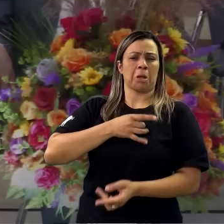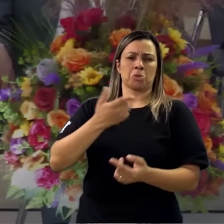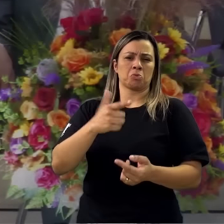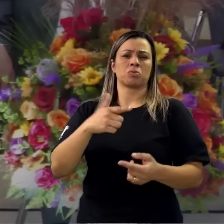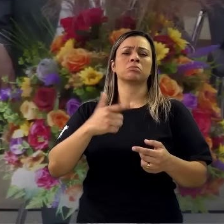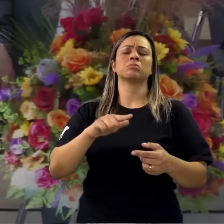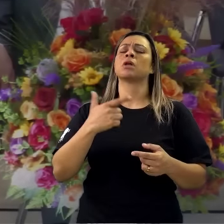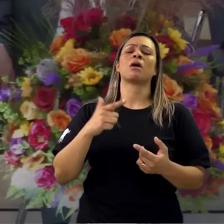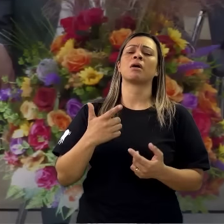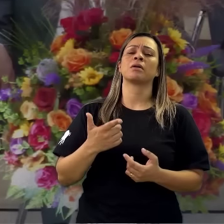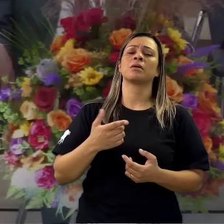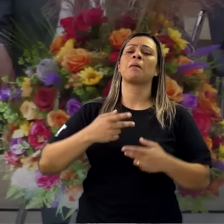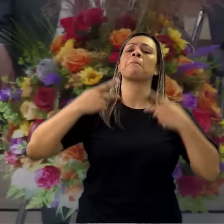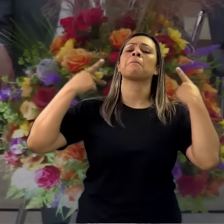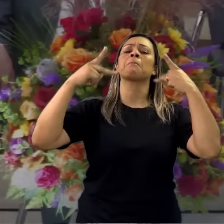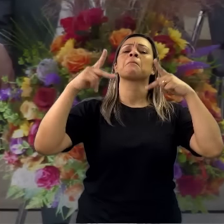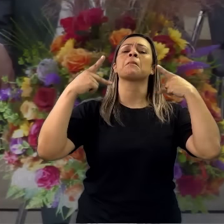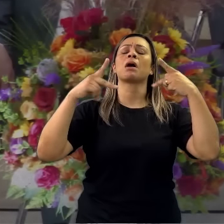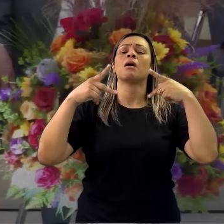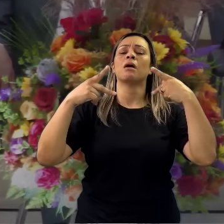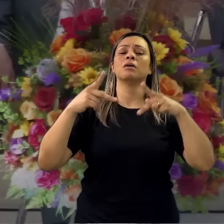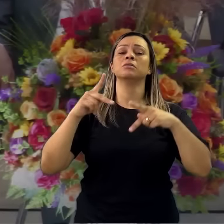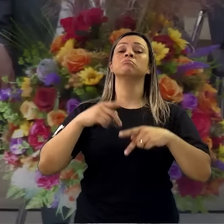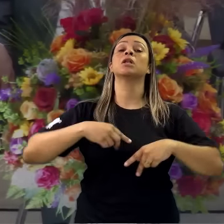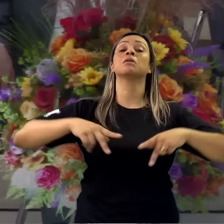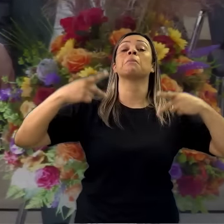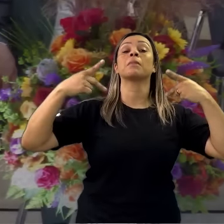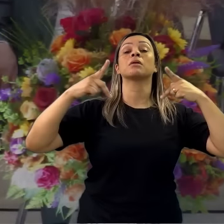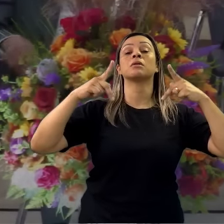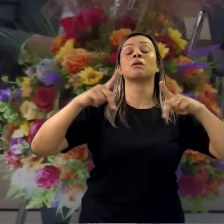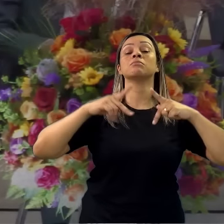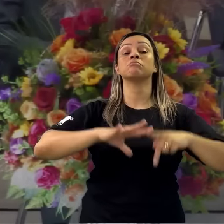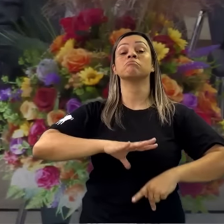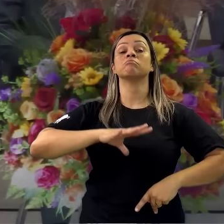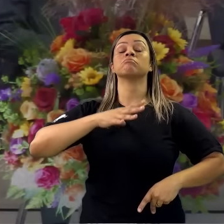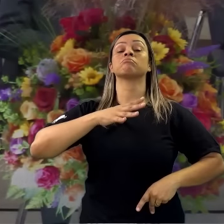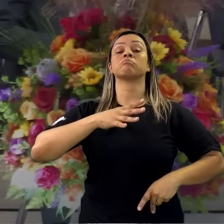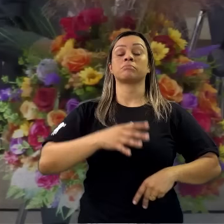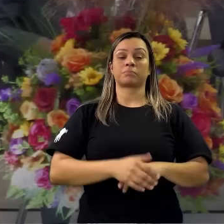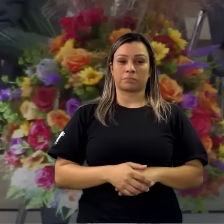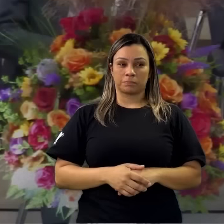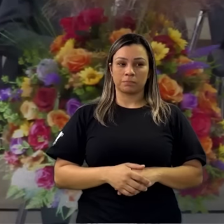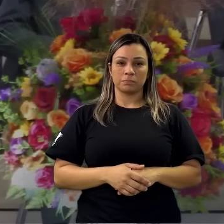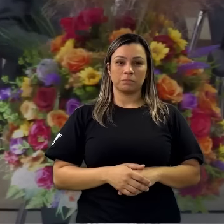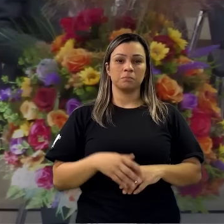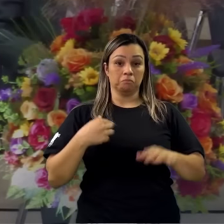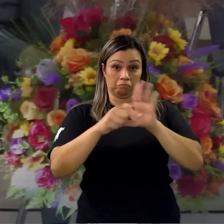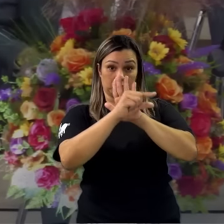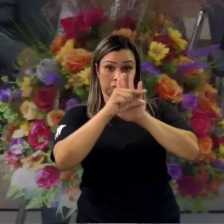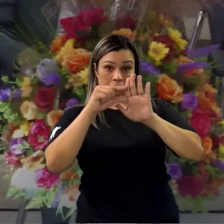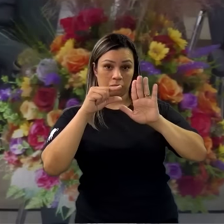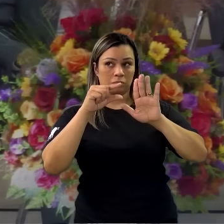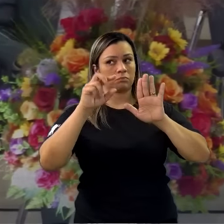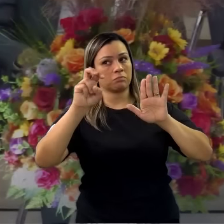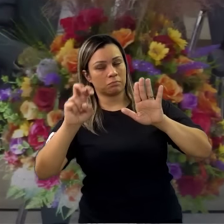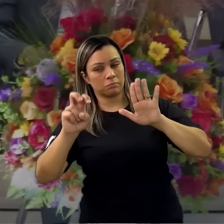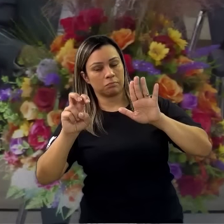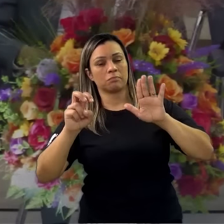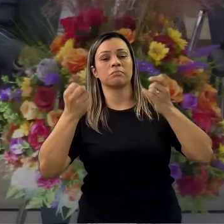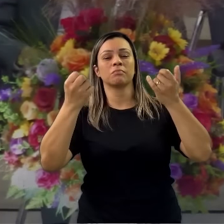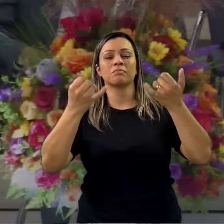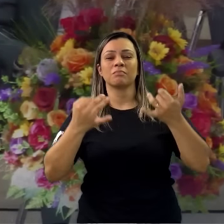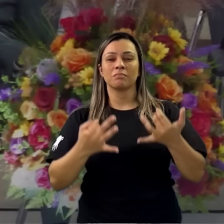rompe a Bíblia diz que eles falando ousadamente mas o verso de número 7 vai dizer verso de número cinco vai